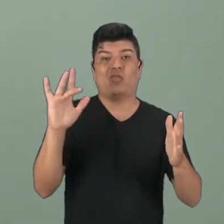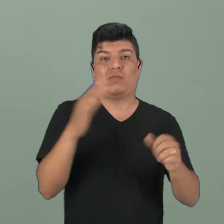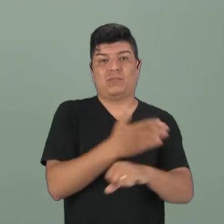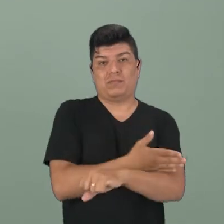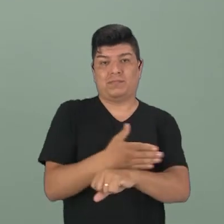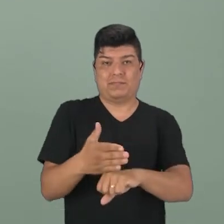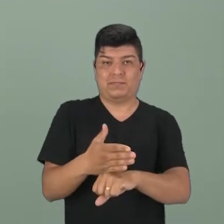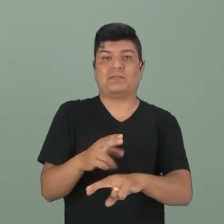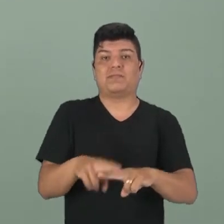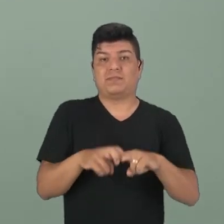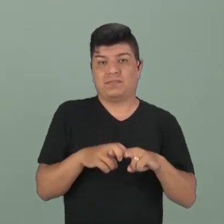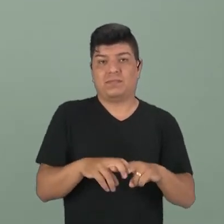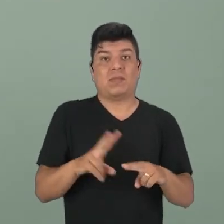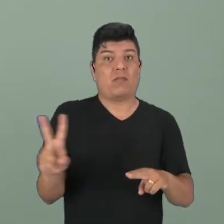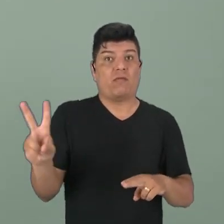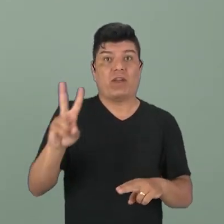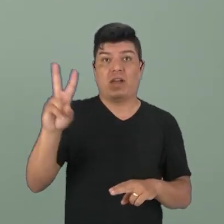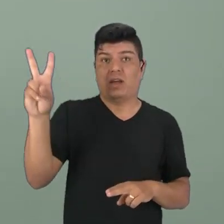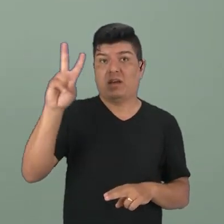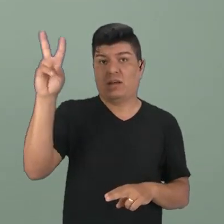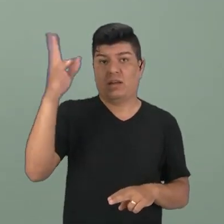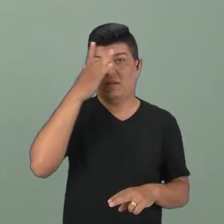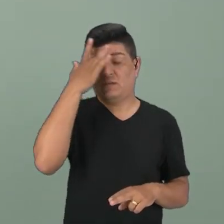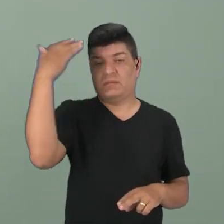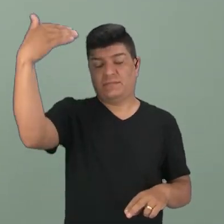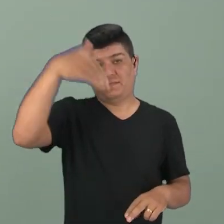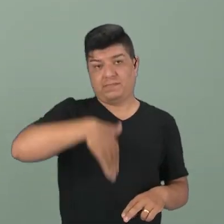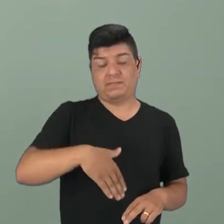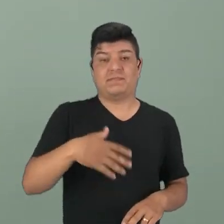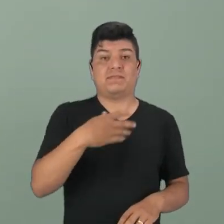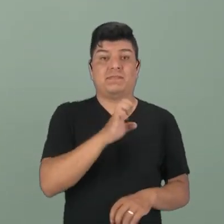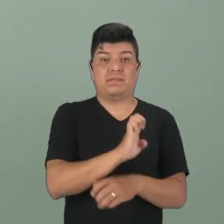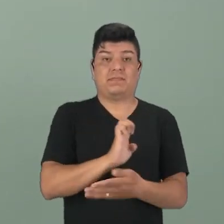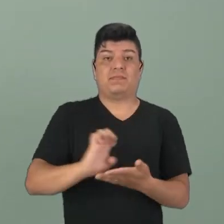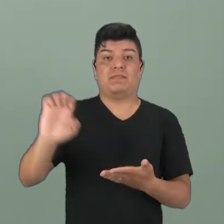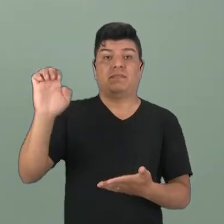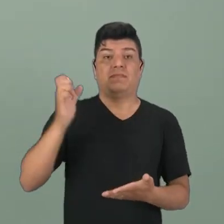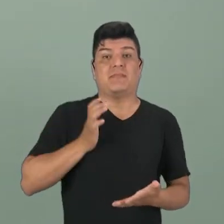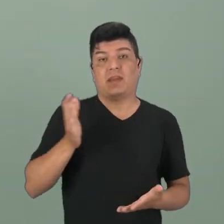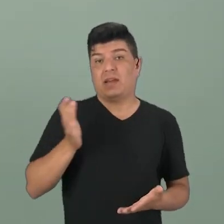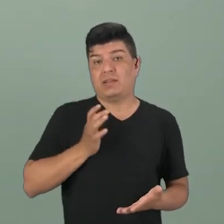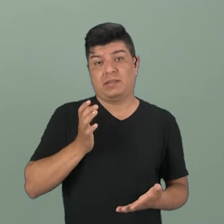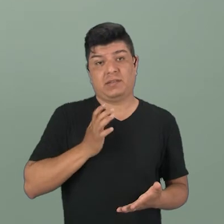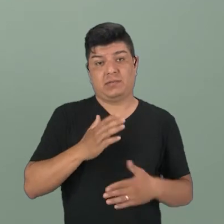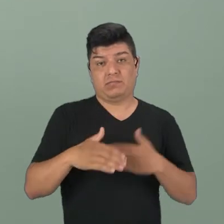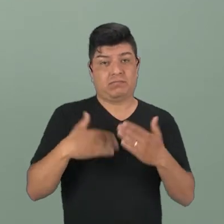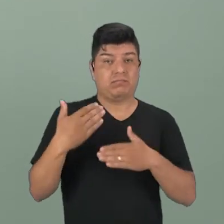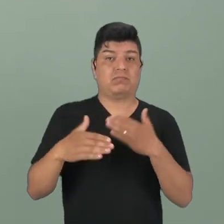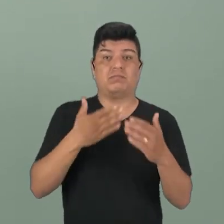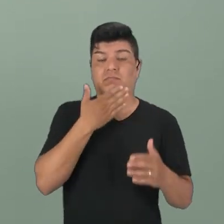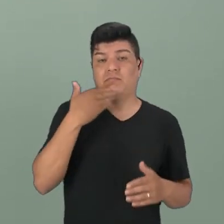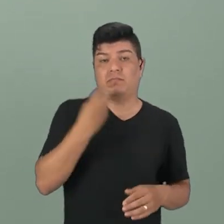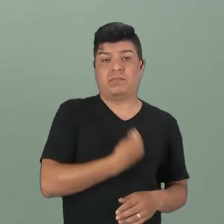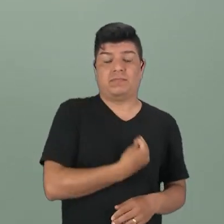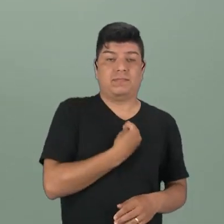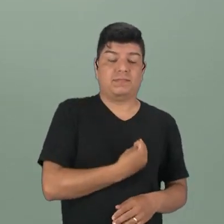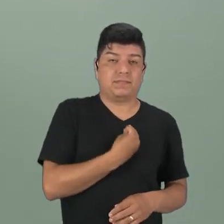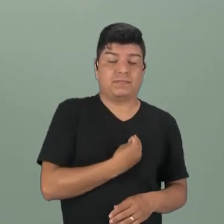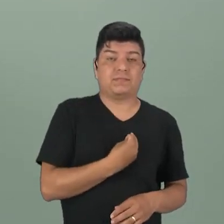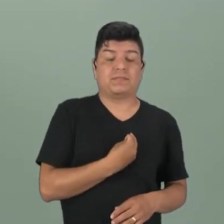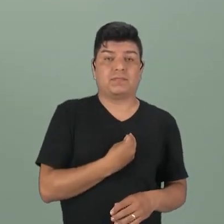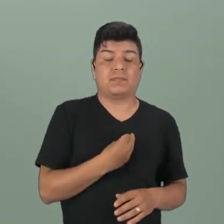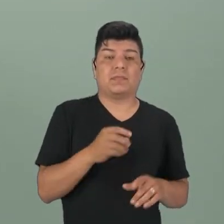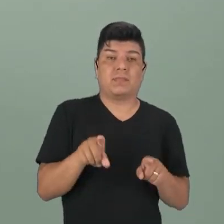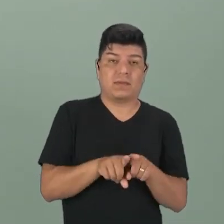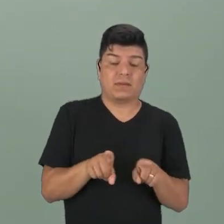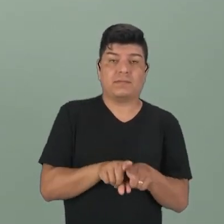valiosa. Então, as pessoas vinham para cá com a esperança de construir riquezas, de crescerem, de melhorias de vida.